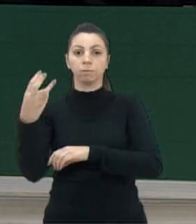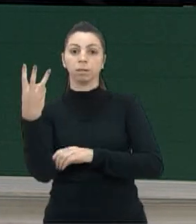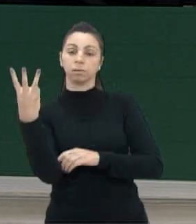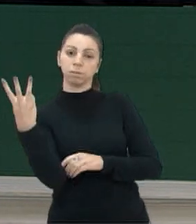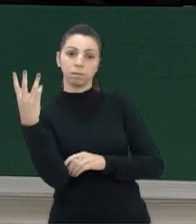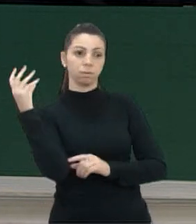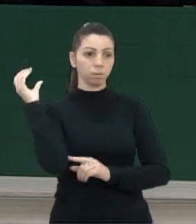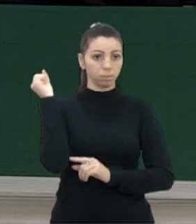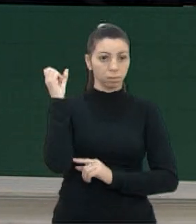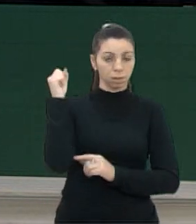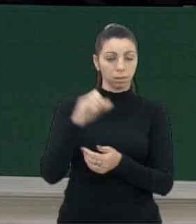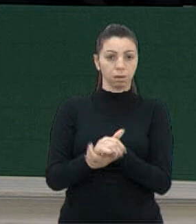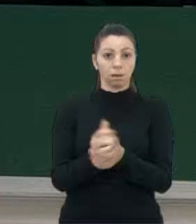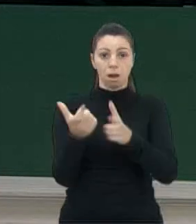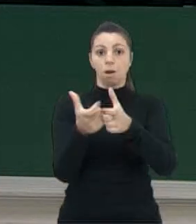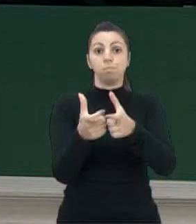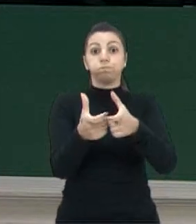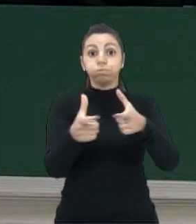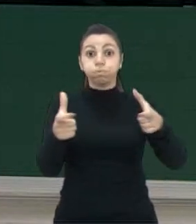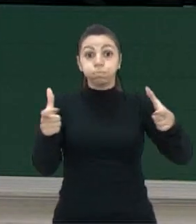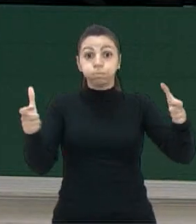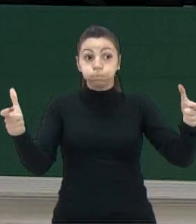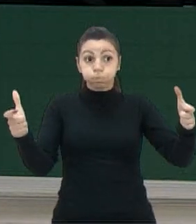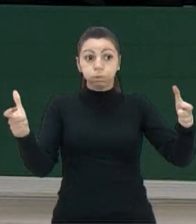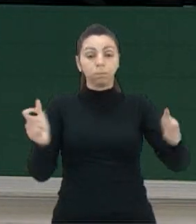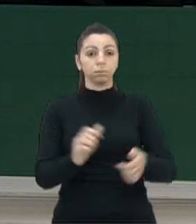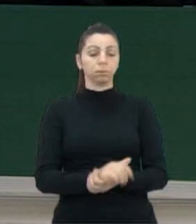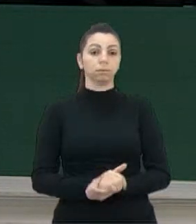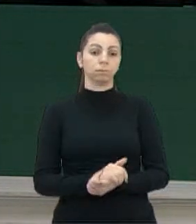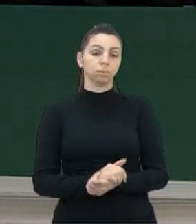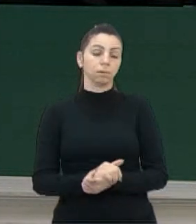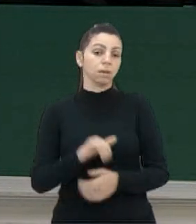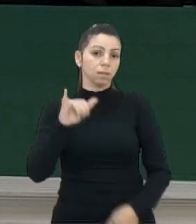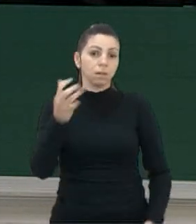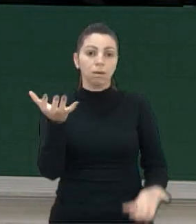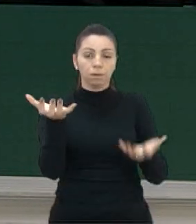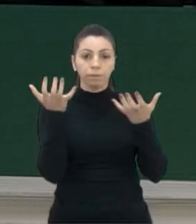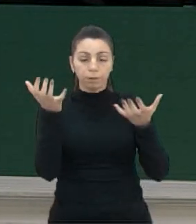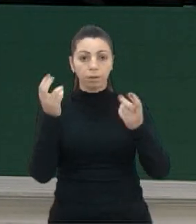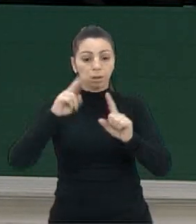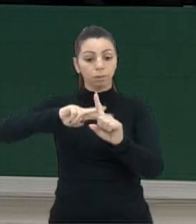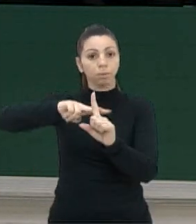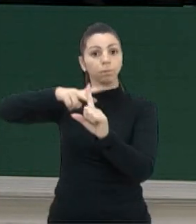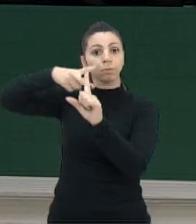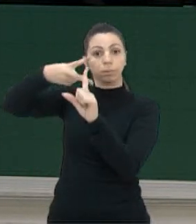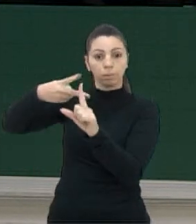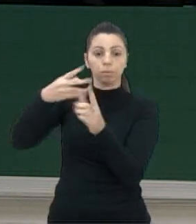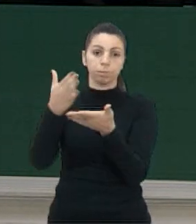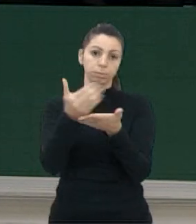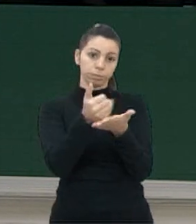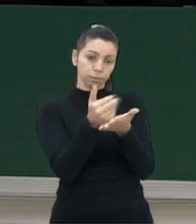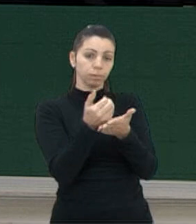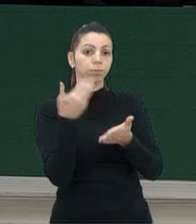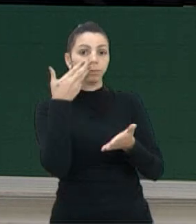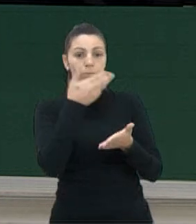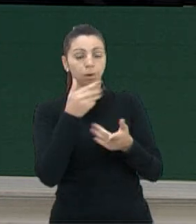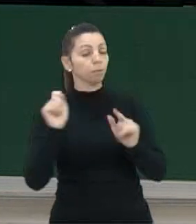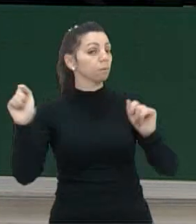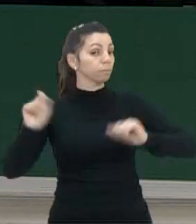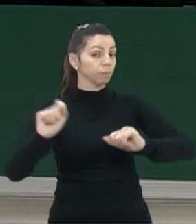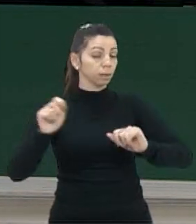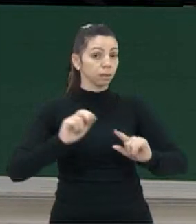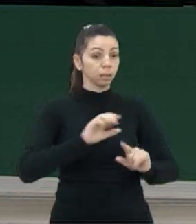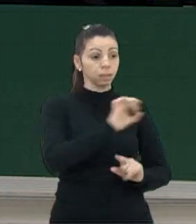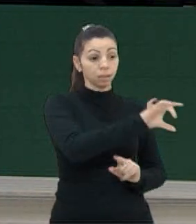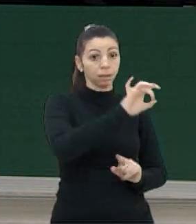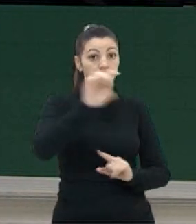ter um bolo do dobro do tamanho do anterior. Ou seja, se eu quero o dobro de bolo, eu preciso dobrar também a quantidade